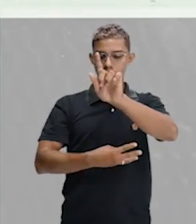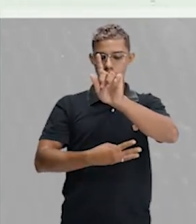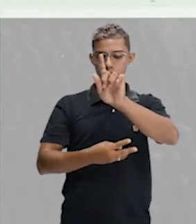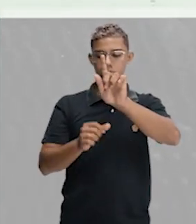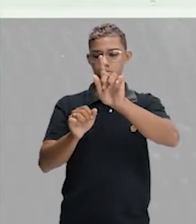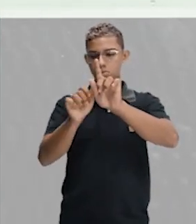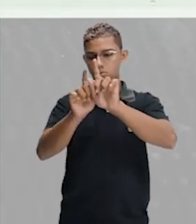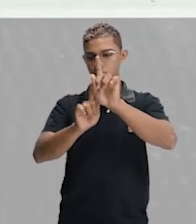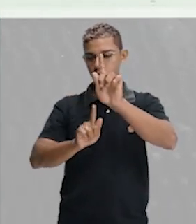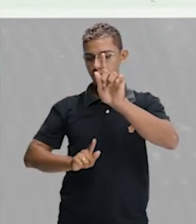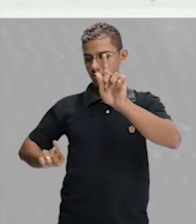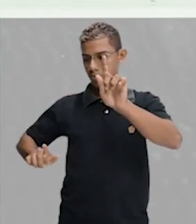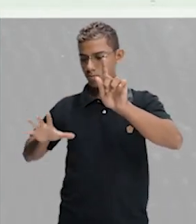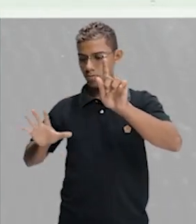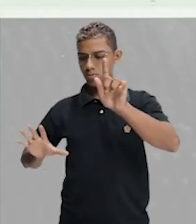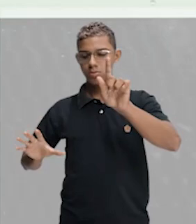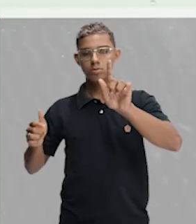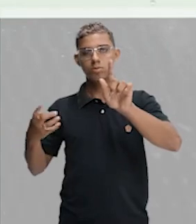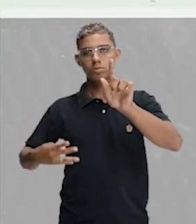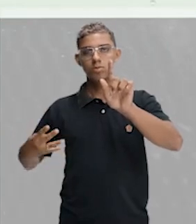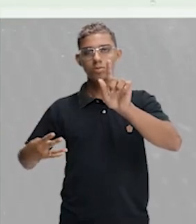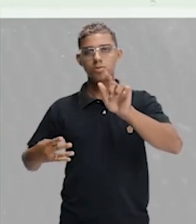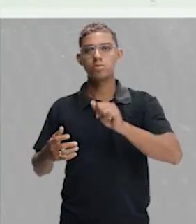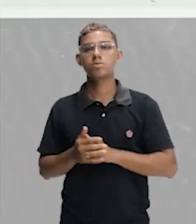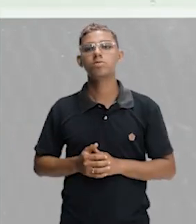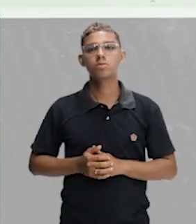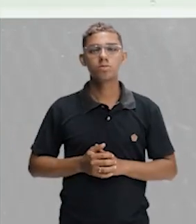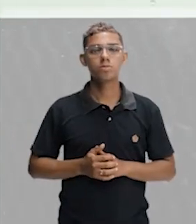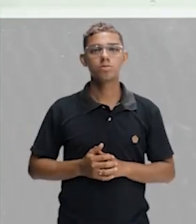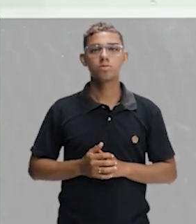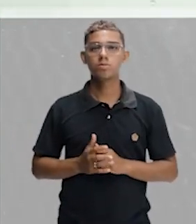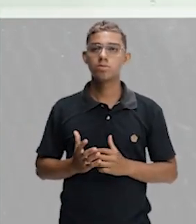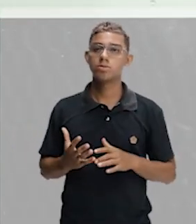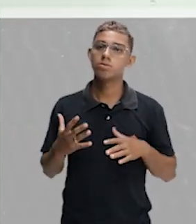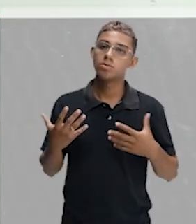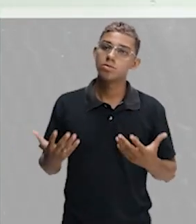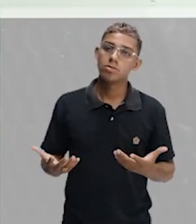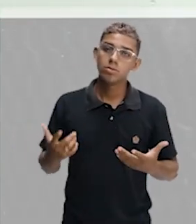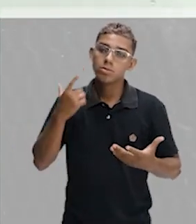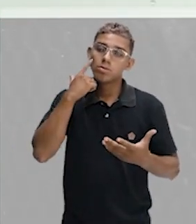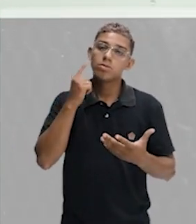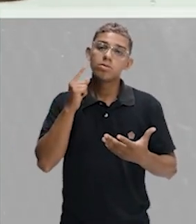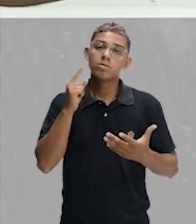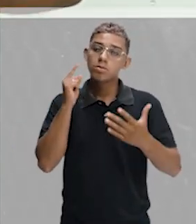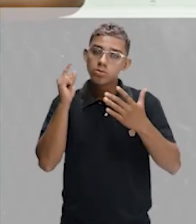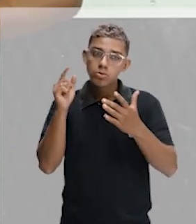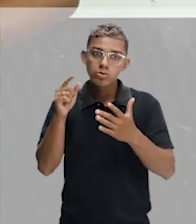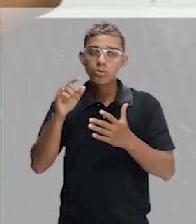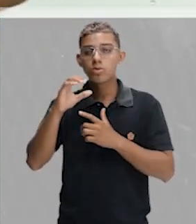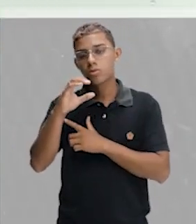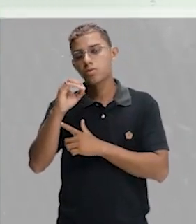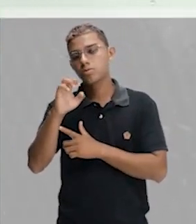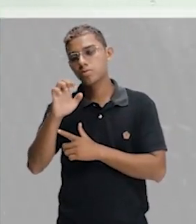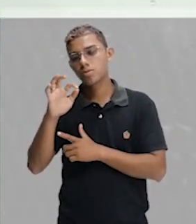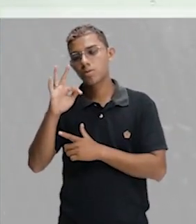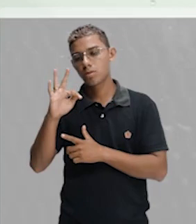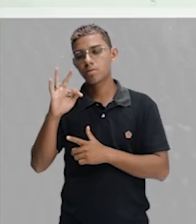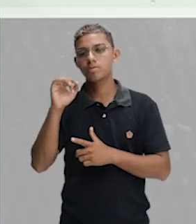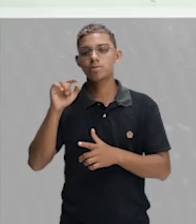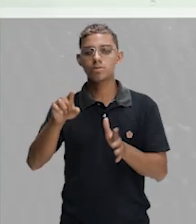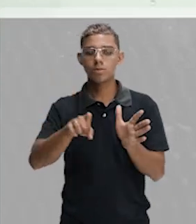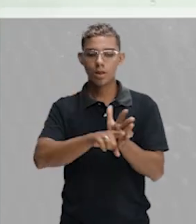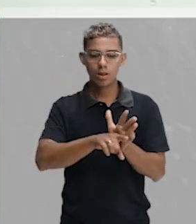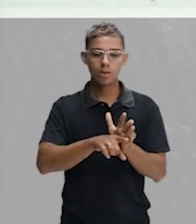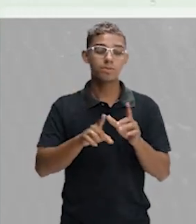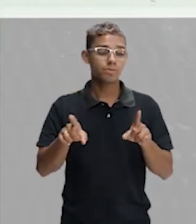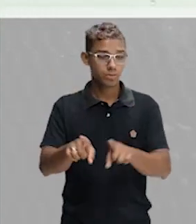negativas se a tangente é negativa quer dizer que o coeficiente angular também é negativo tá então se a